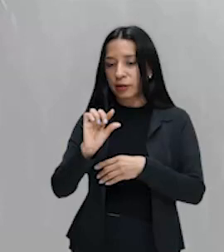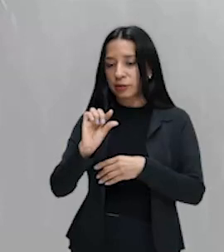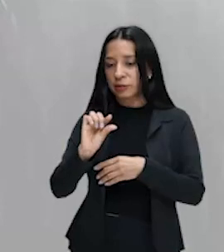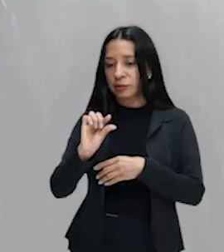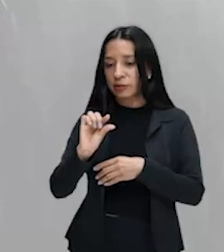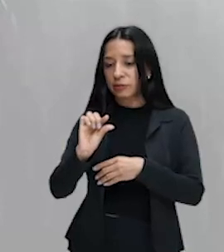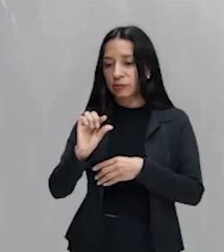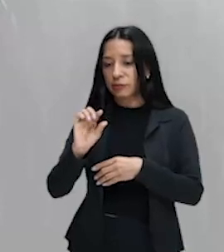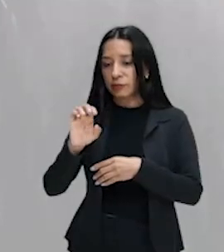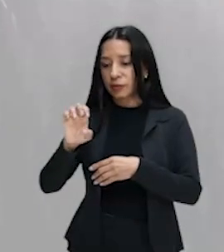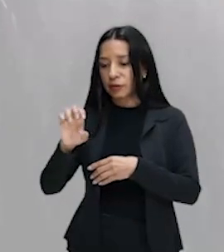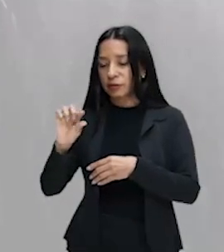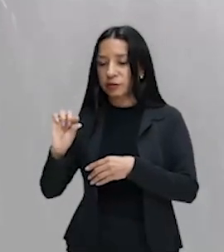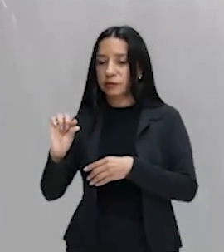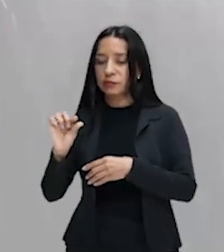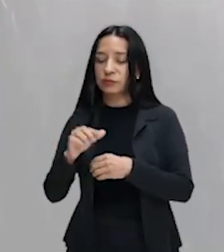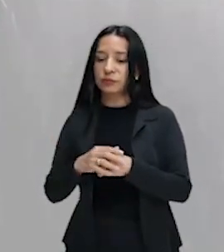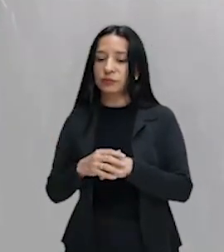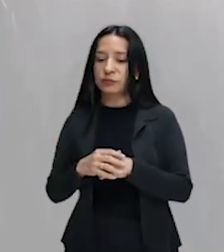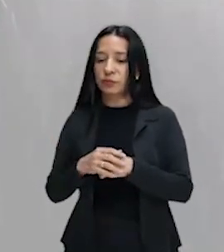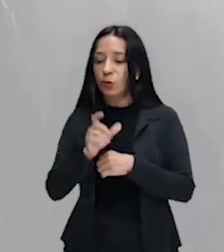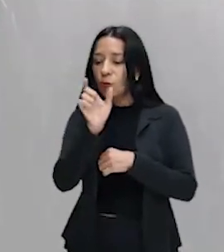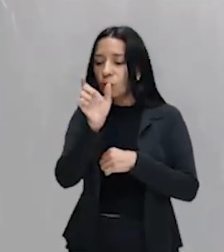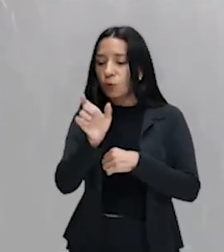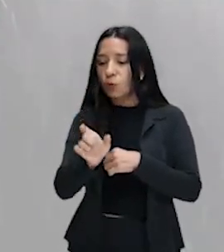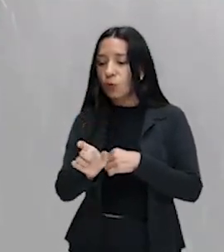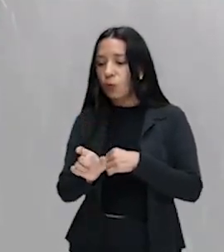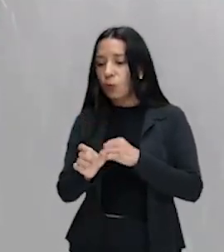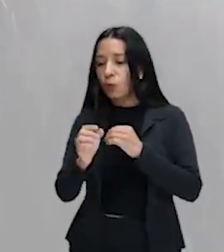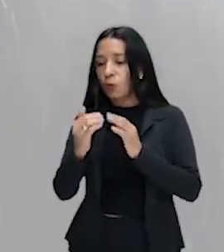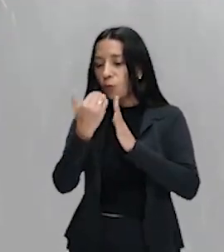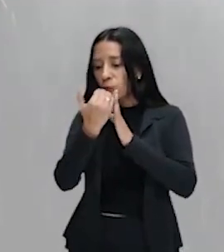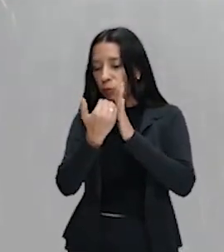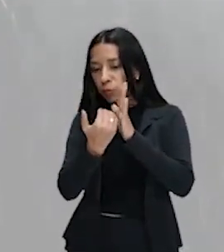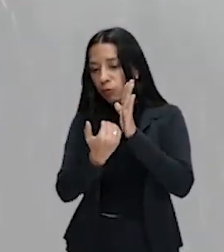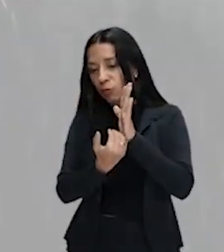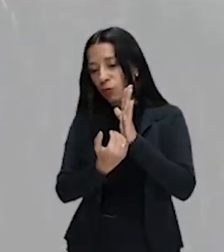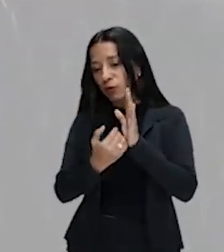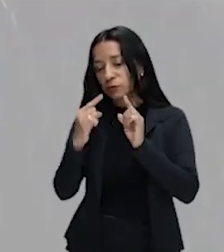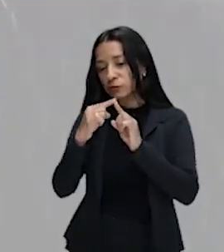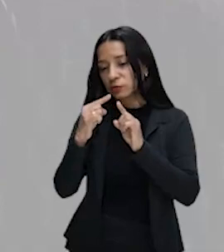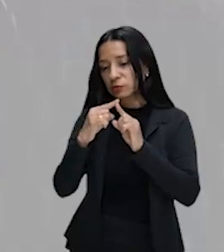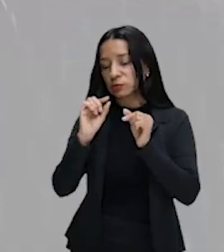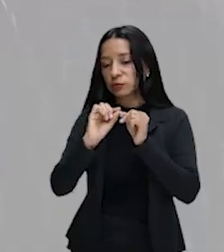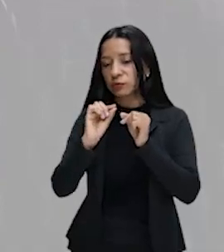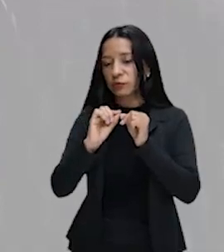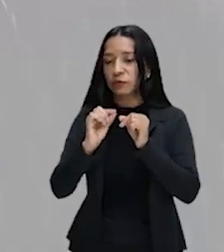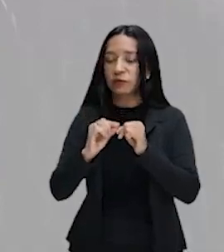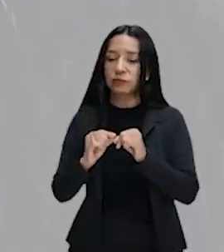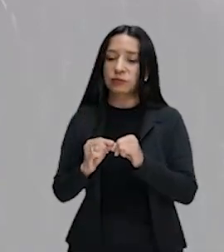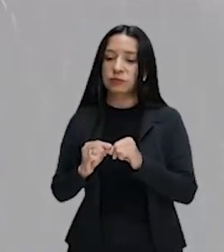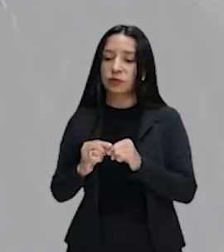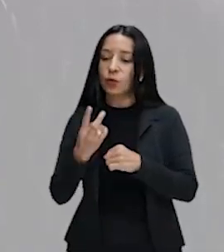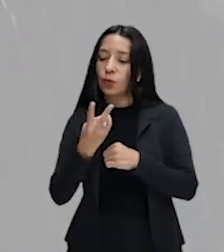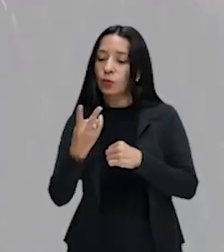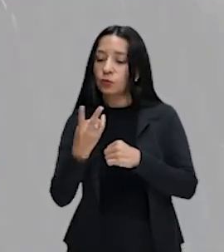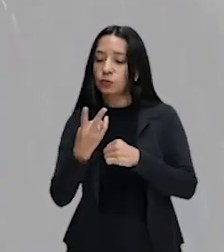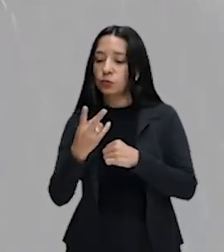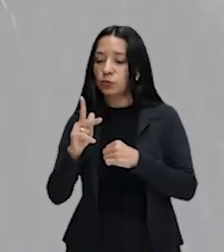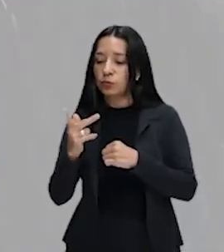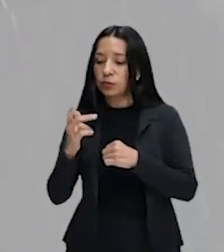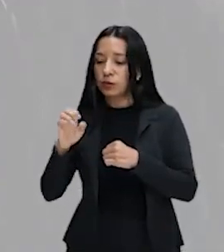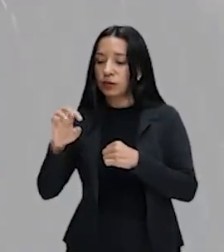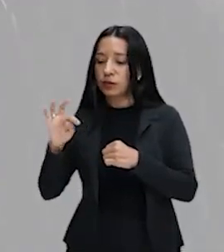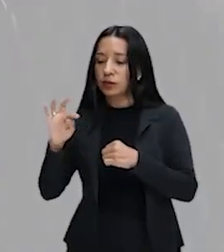ficar Bzinho, Ezinho. Esses são os 4 tipos de gametas que são produzidos por este indivíduo duplo